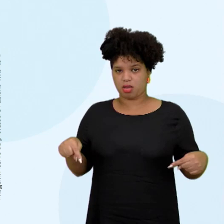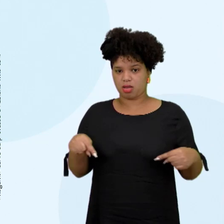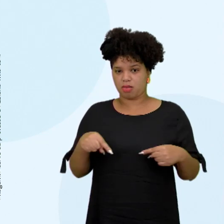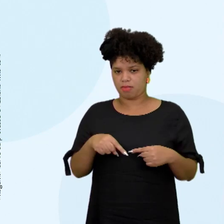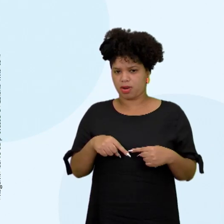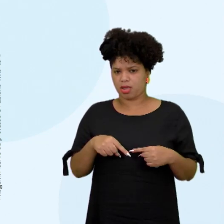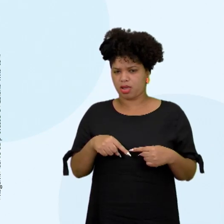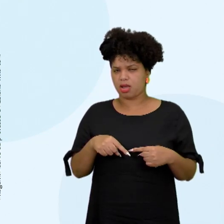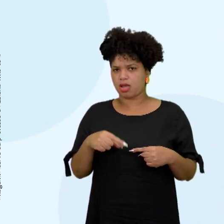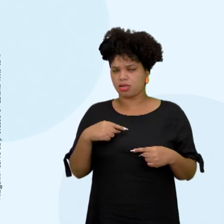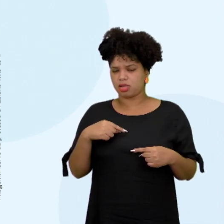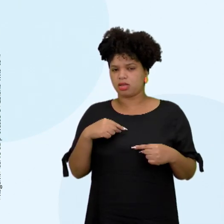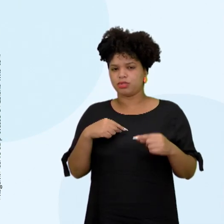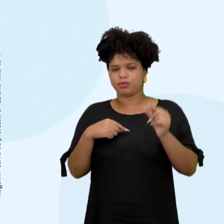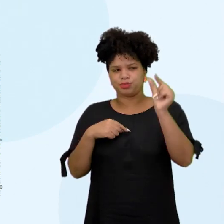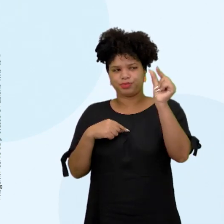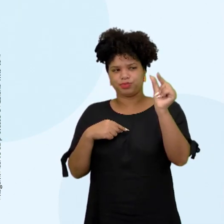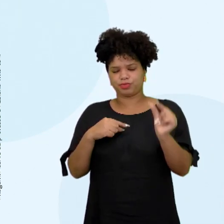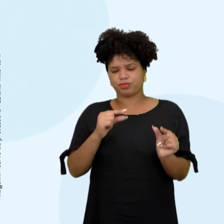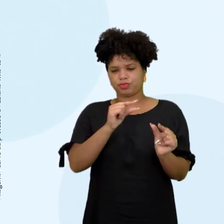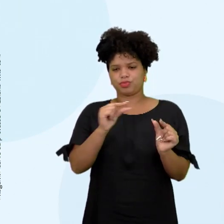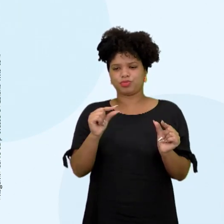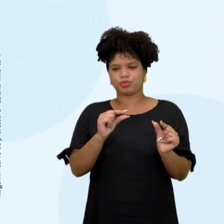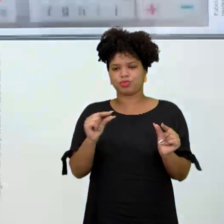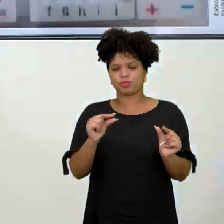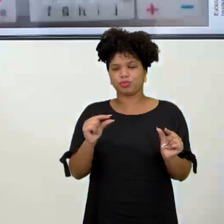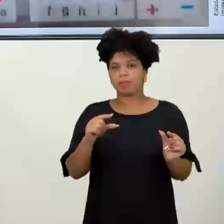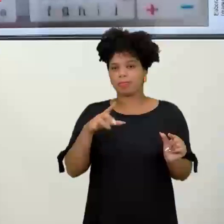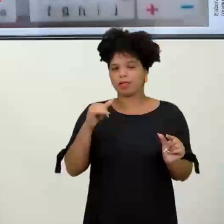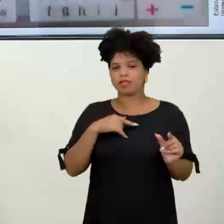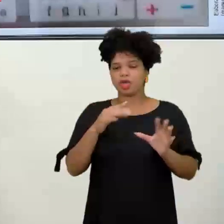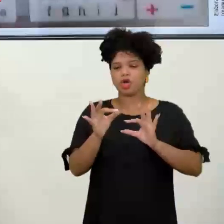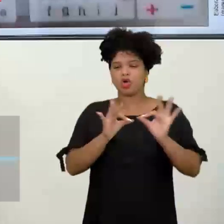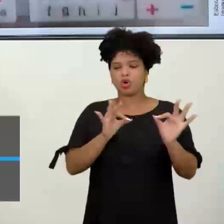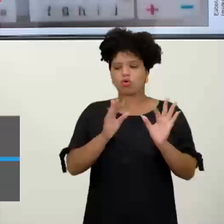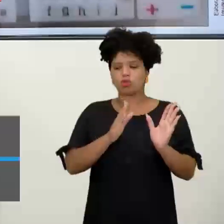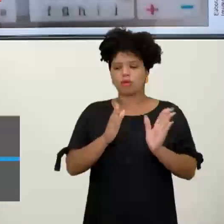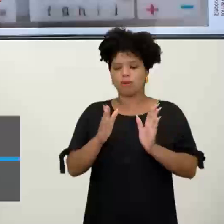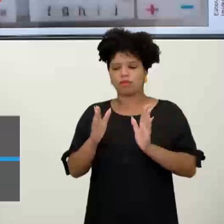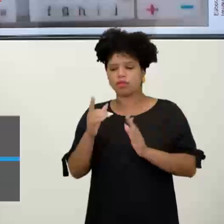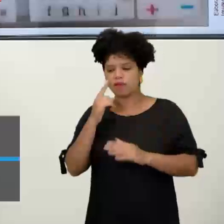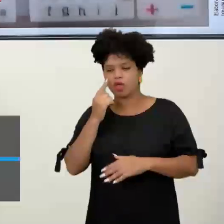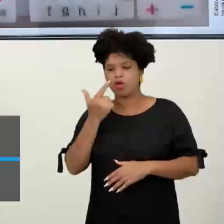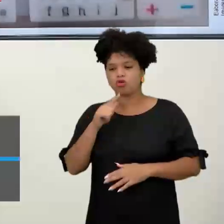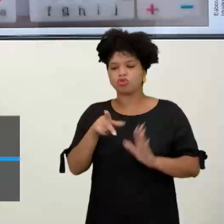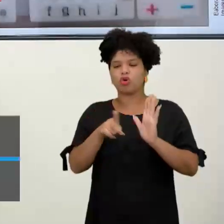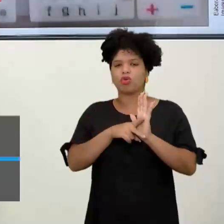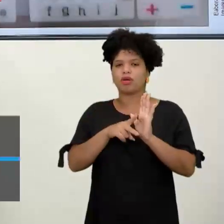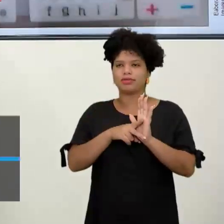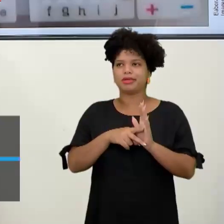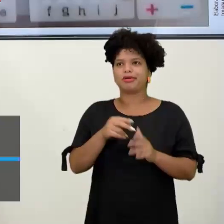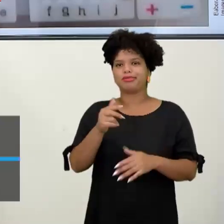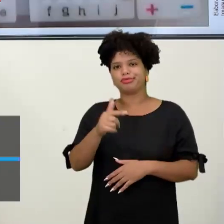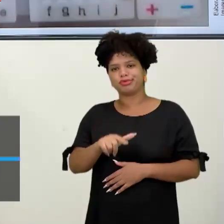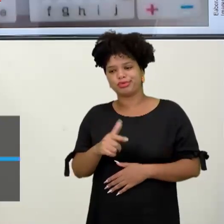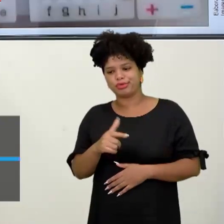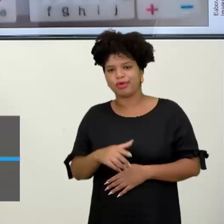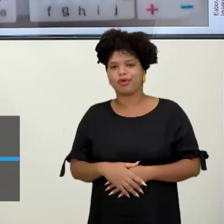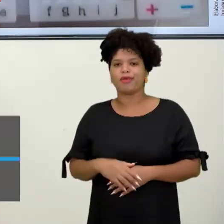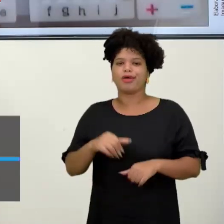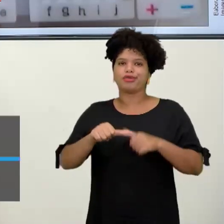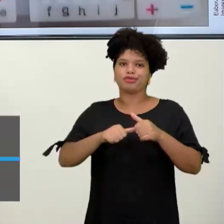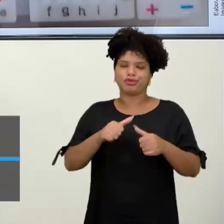Qual é o ponto? Toda vez que eu monto um circuito elétrico, eu tenho que ficar lá soldando e bota